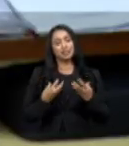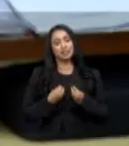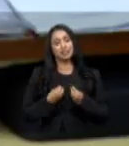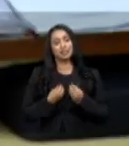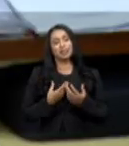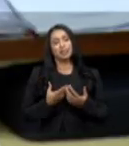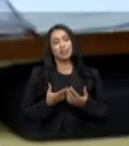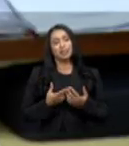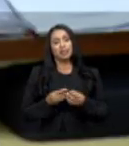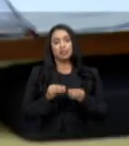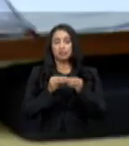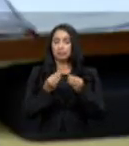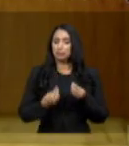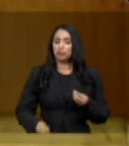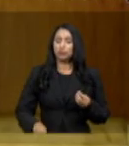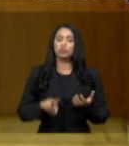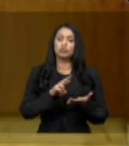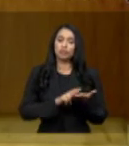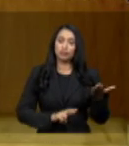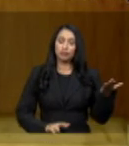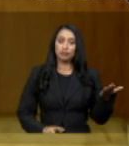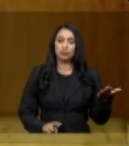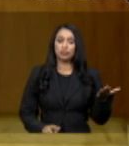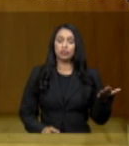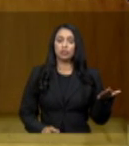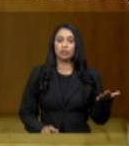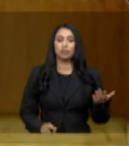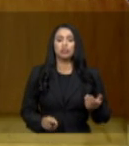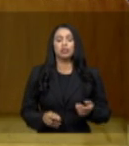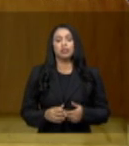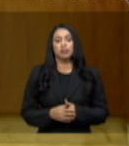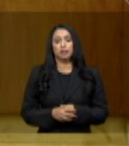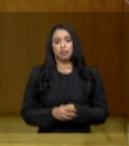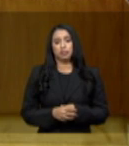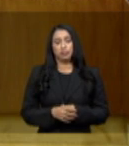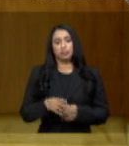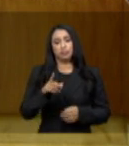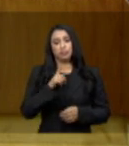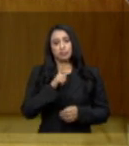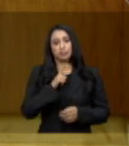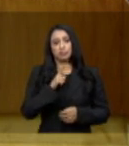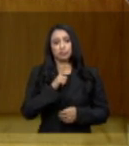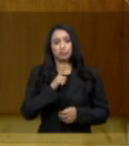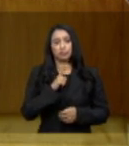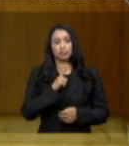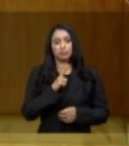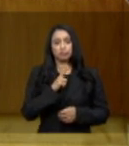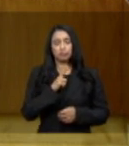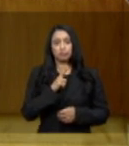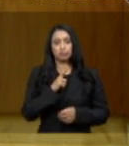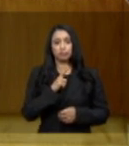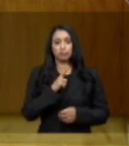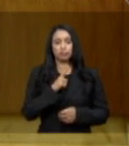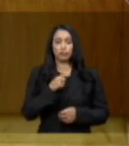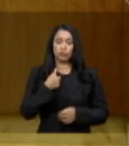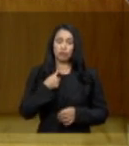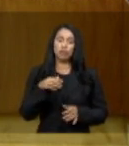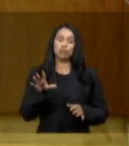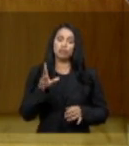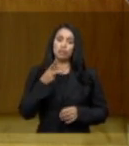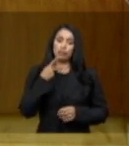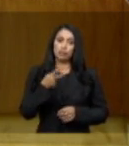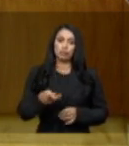relator sem prejuízo da atuação do relator e a princípio sem prejuízo da atuação do relator é eu